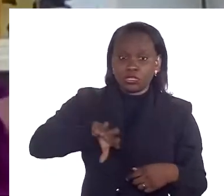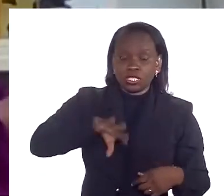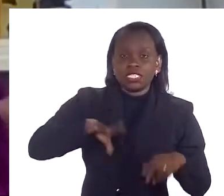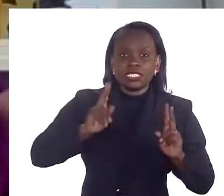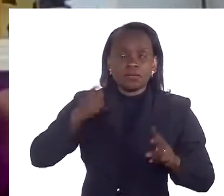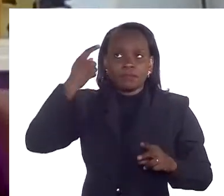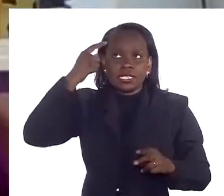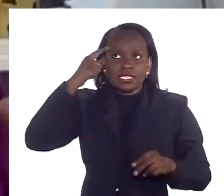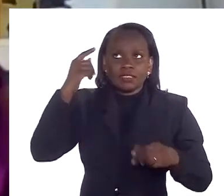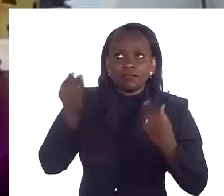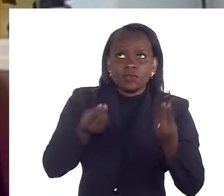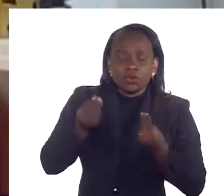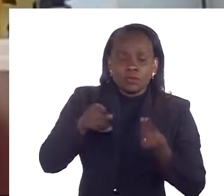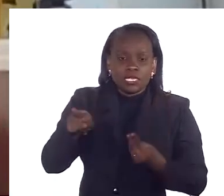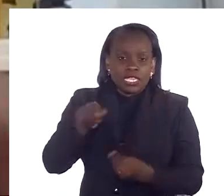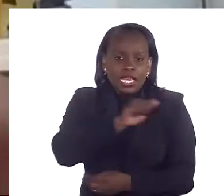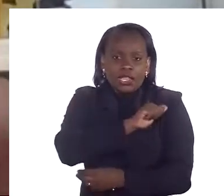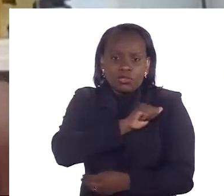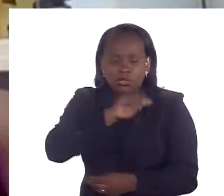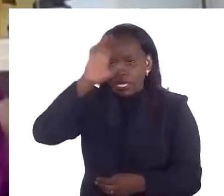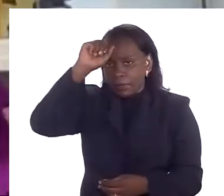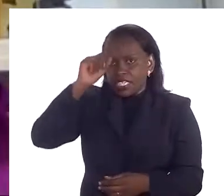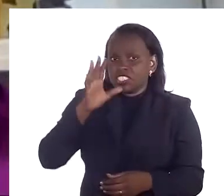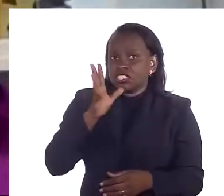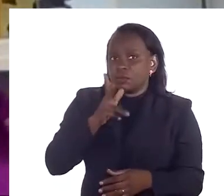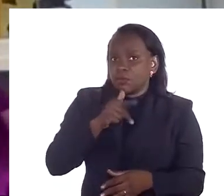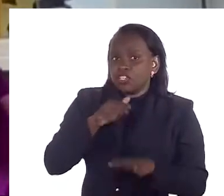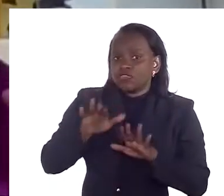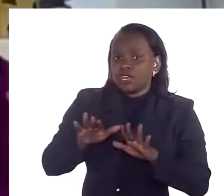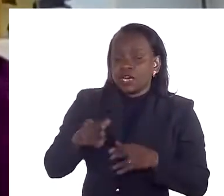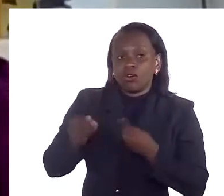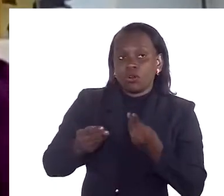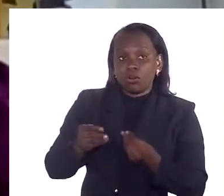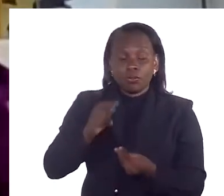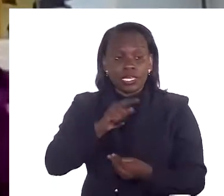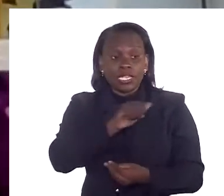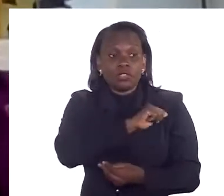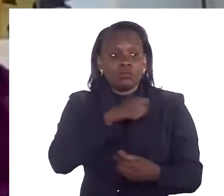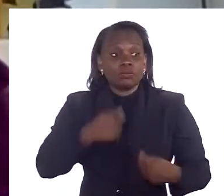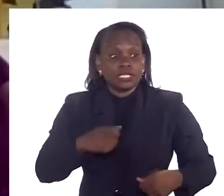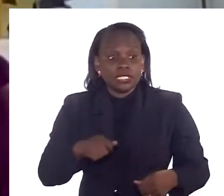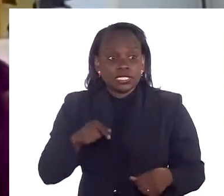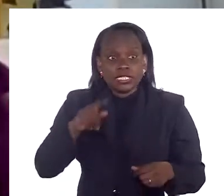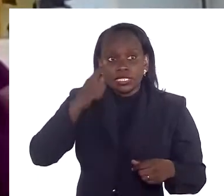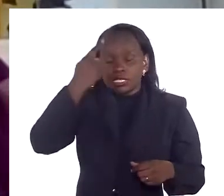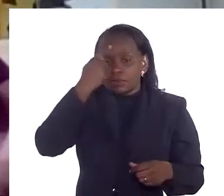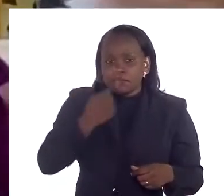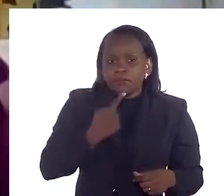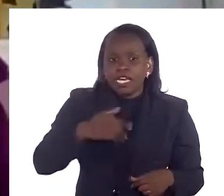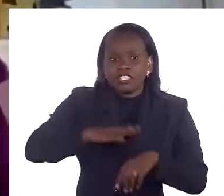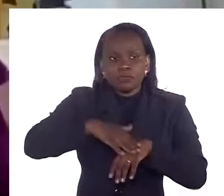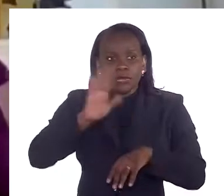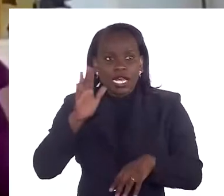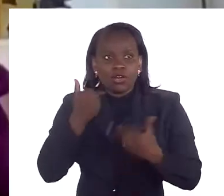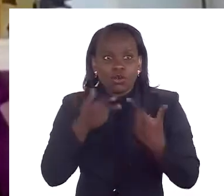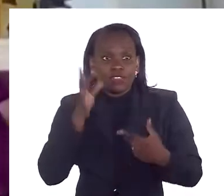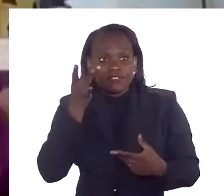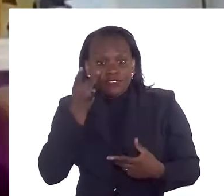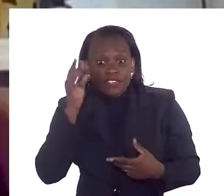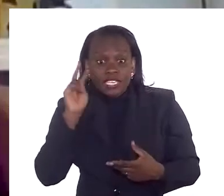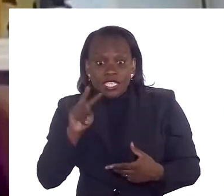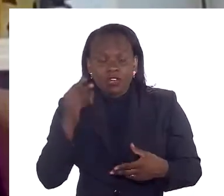português, eu tenho que estar sempre pensando, e o meu aluno que aprende um pouco mais devagar, e o meu aluno que precisa de um recurso mais imagético, de uma questão